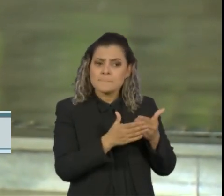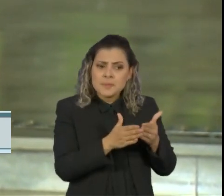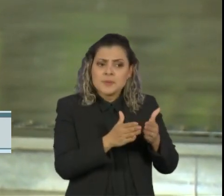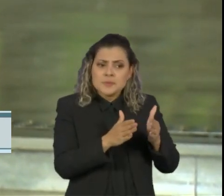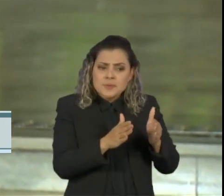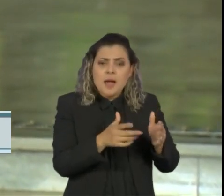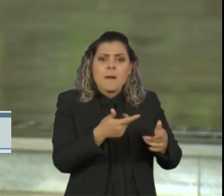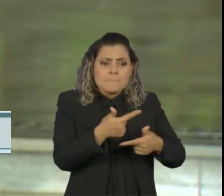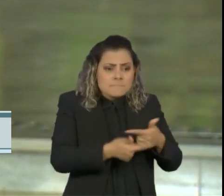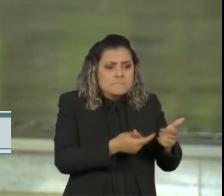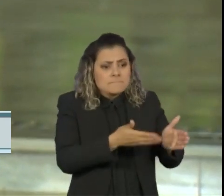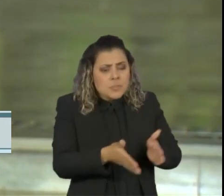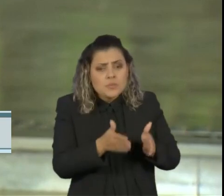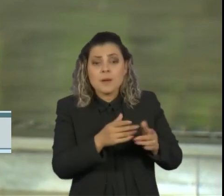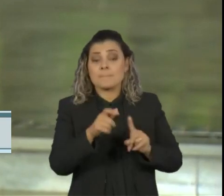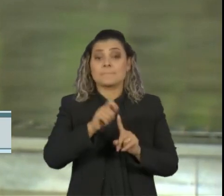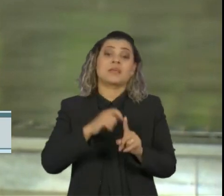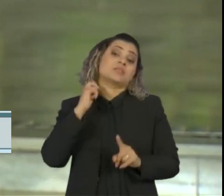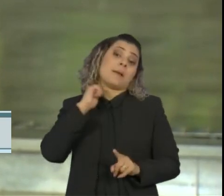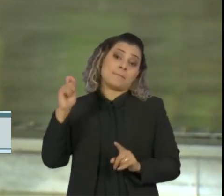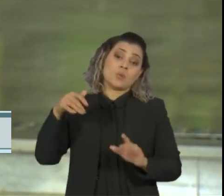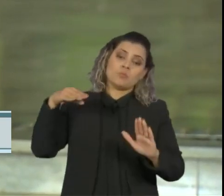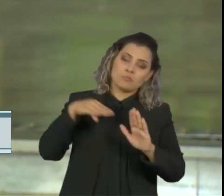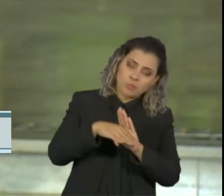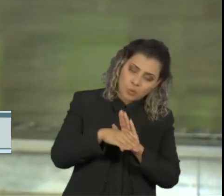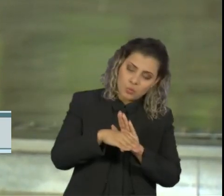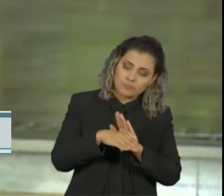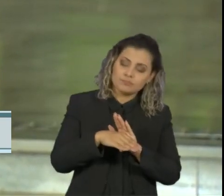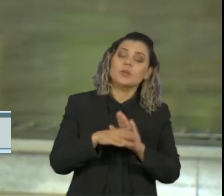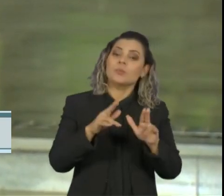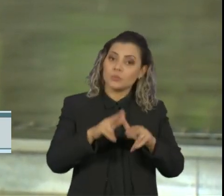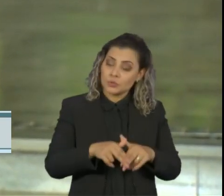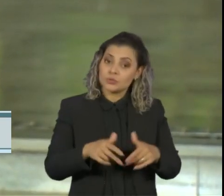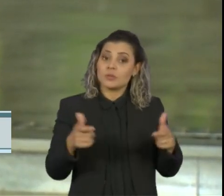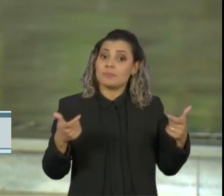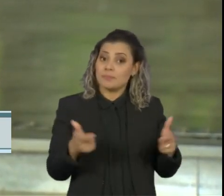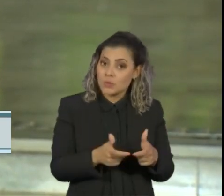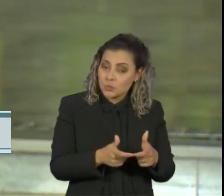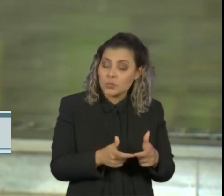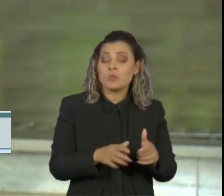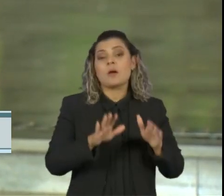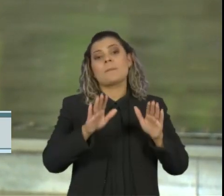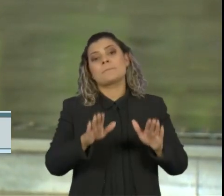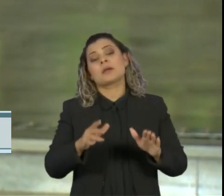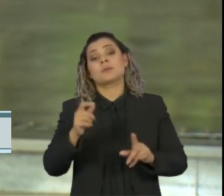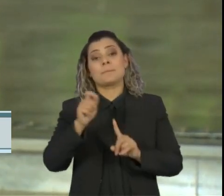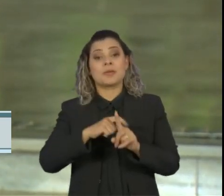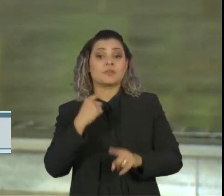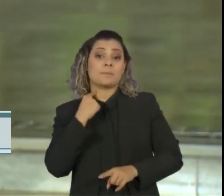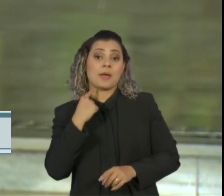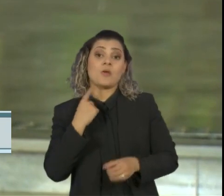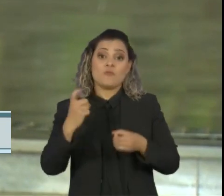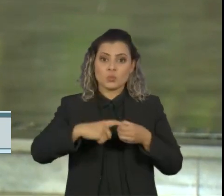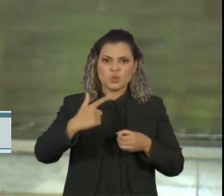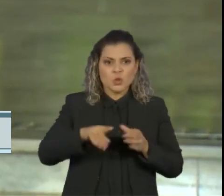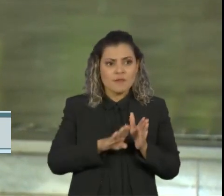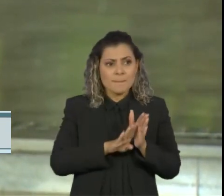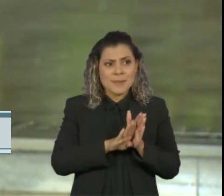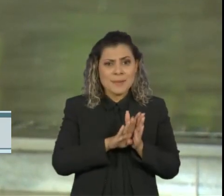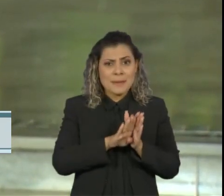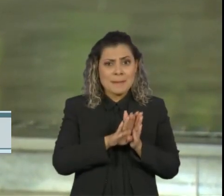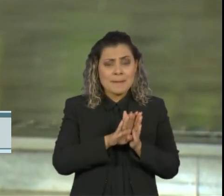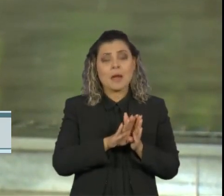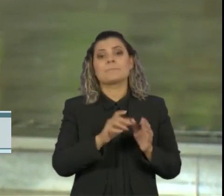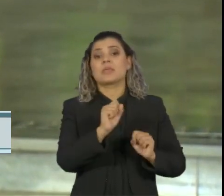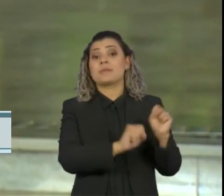positiva, né? Abril teve uma queda, então a gente teve aqui um número de abertura um pouco menor. Em maio já teve uma retomada, só nas empresas